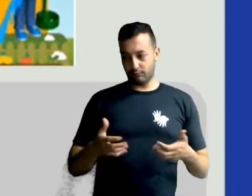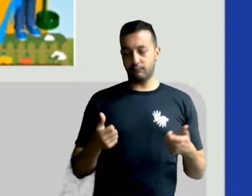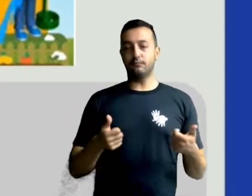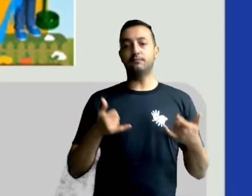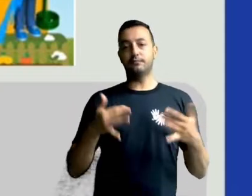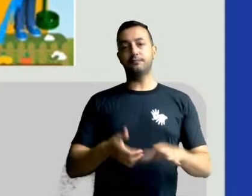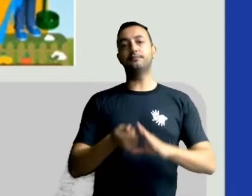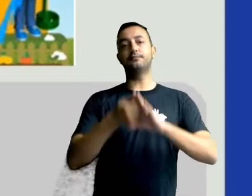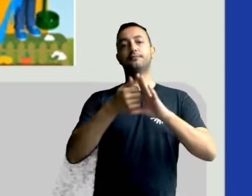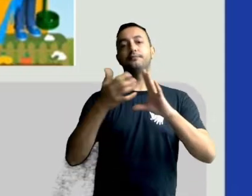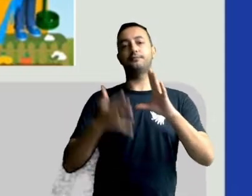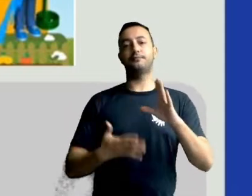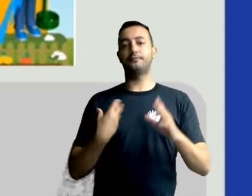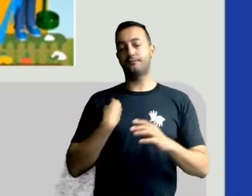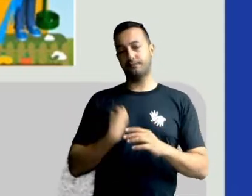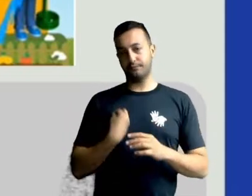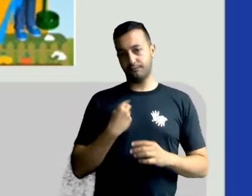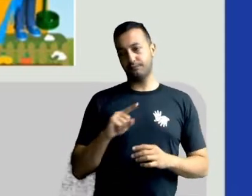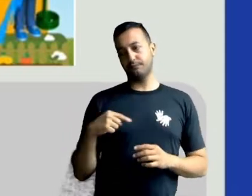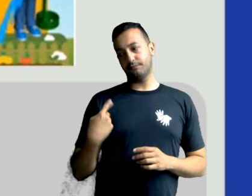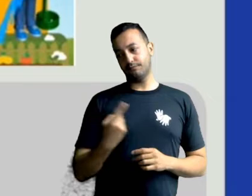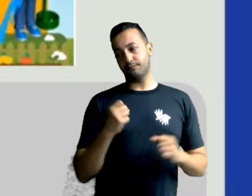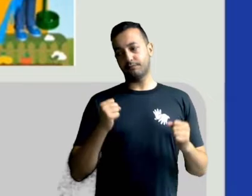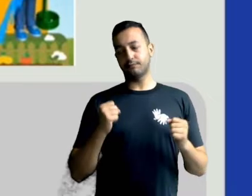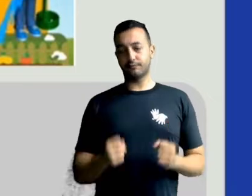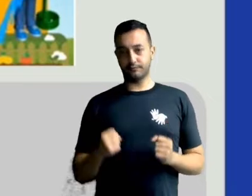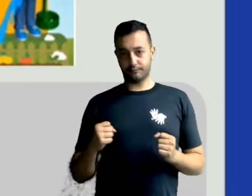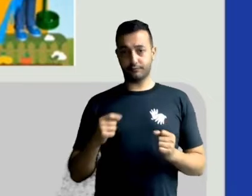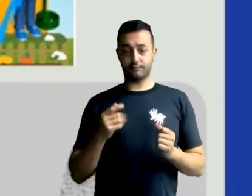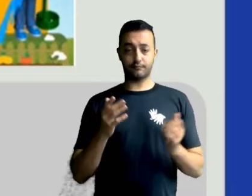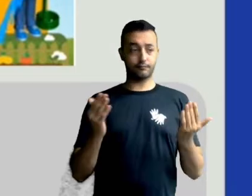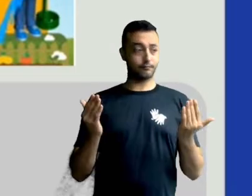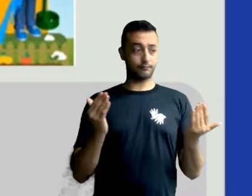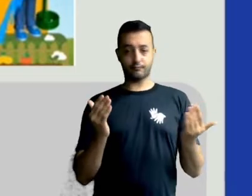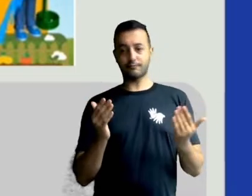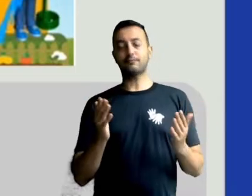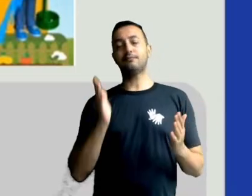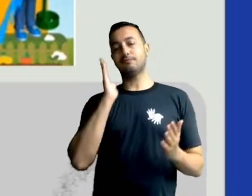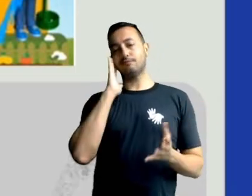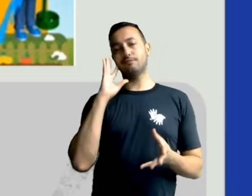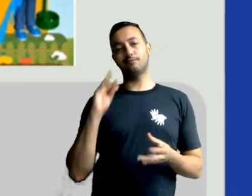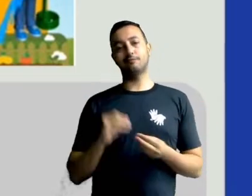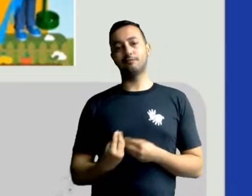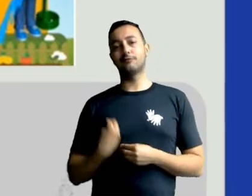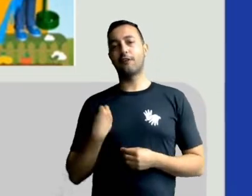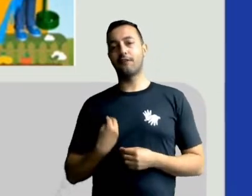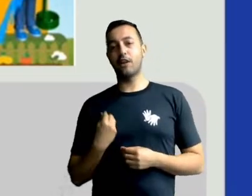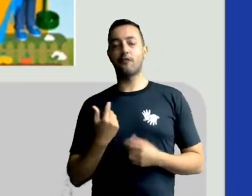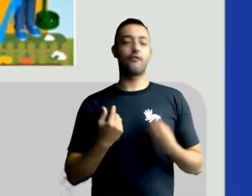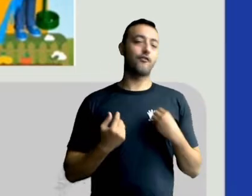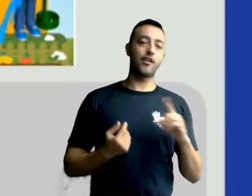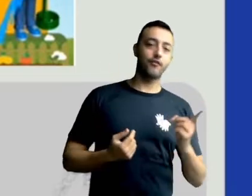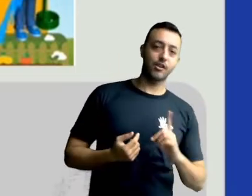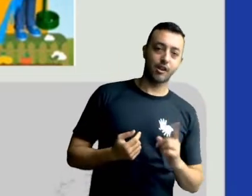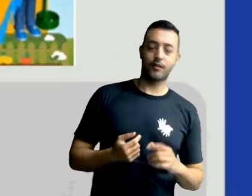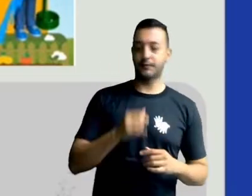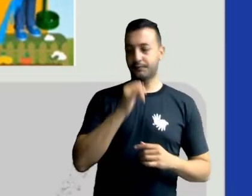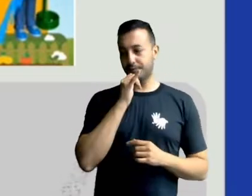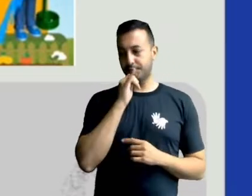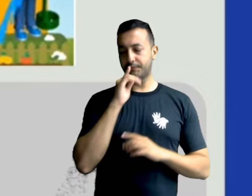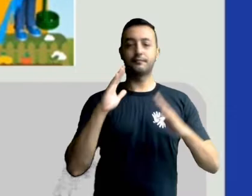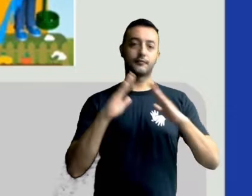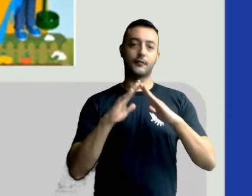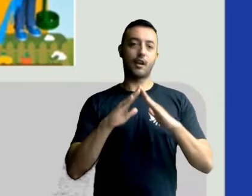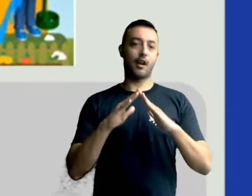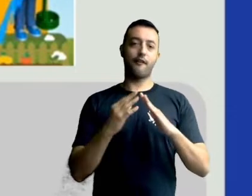te dizer quais são as características dos seres vivos para que a gente possa distinguir bem aí os seres vivos dos seres não vivos. Por